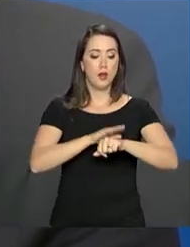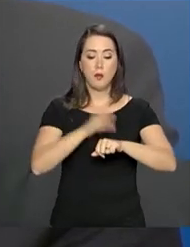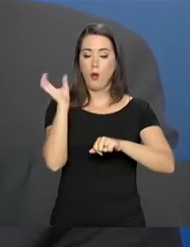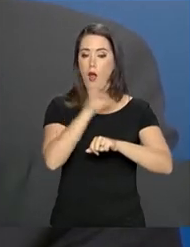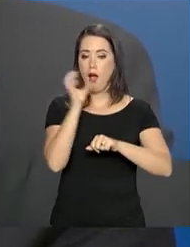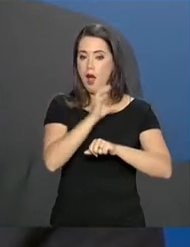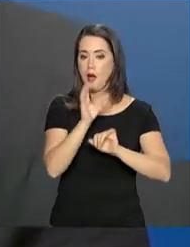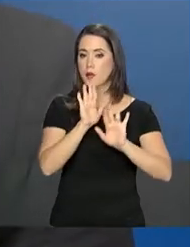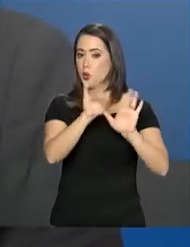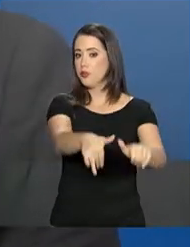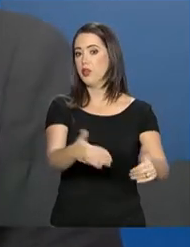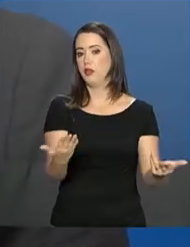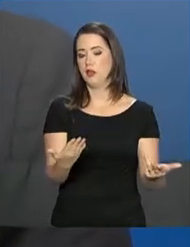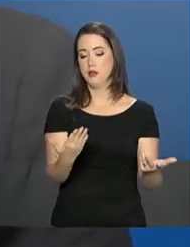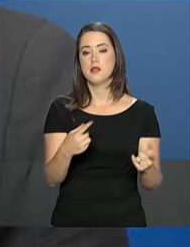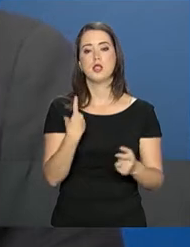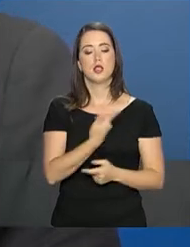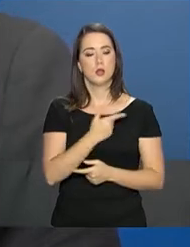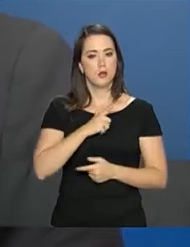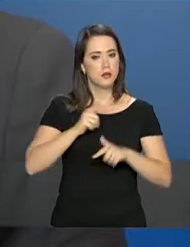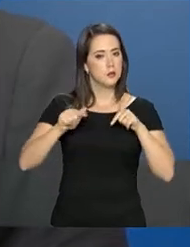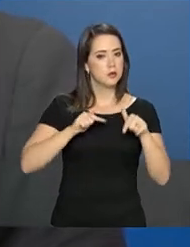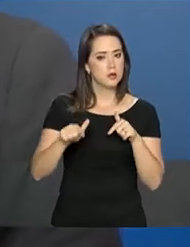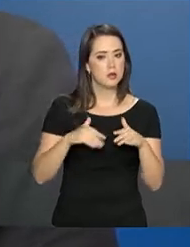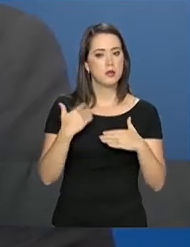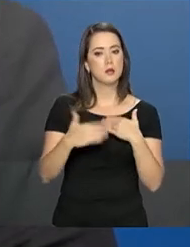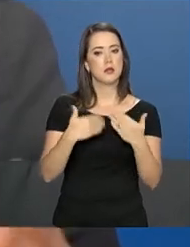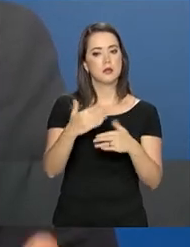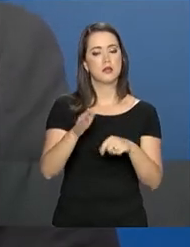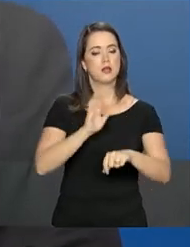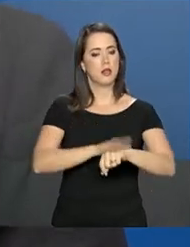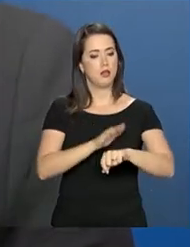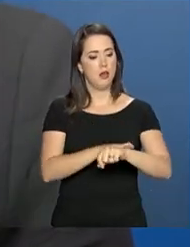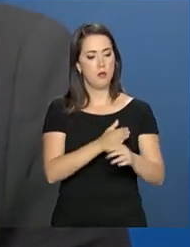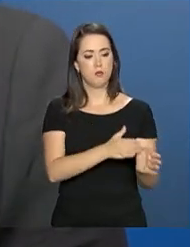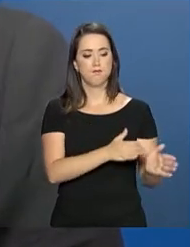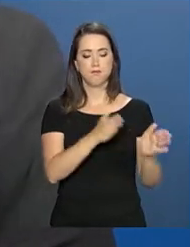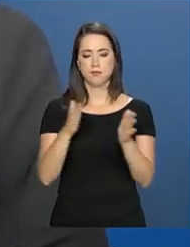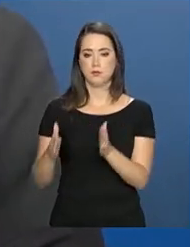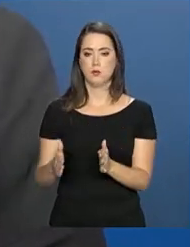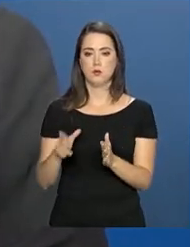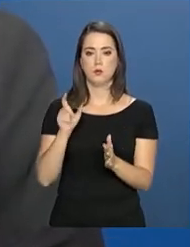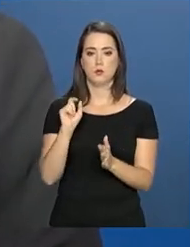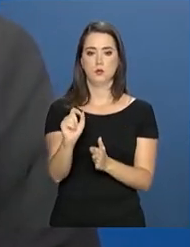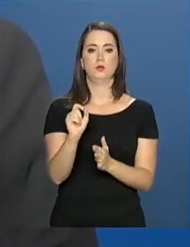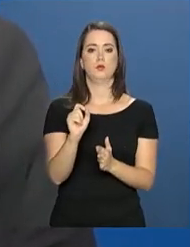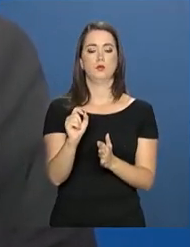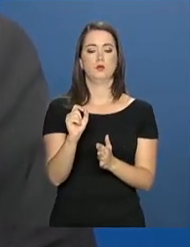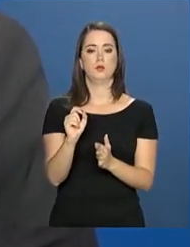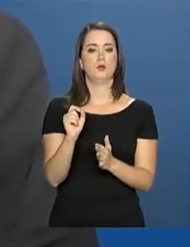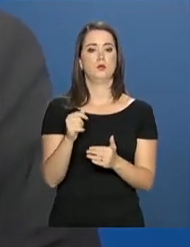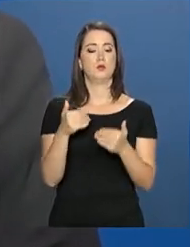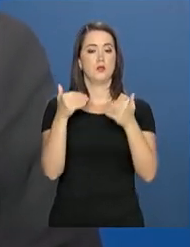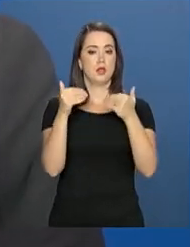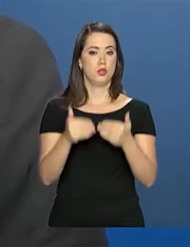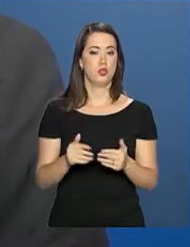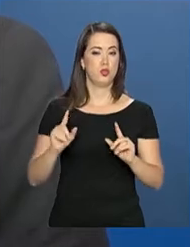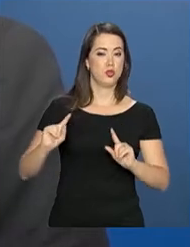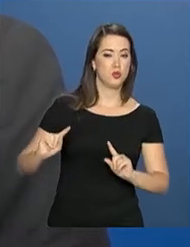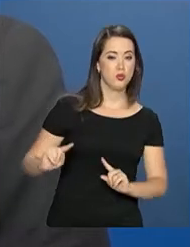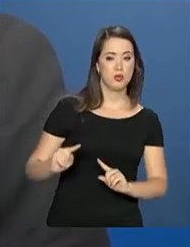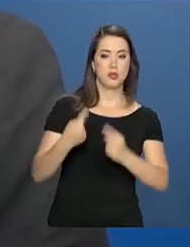rápido nós temos uma missão que é temporal e que é diante dos desafios